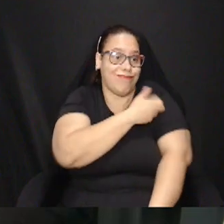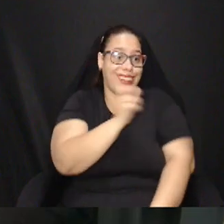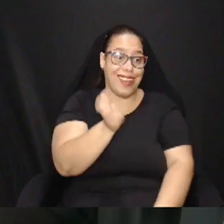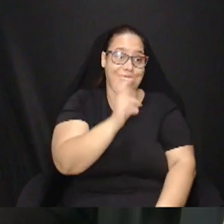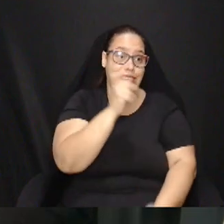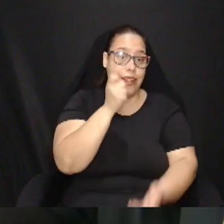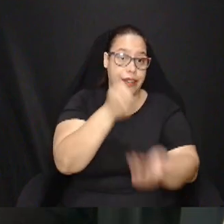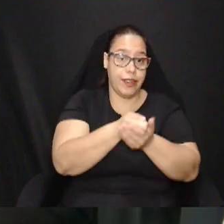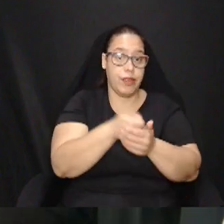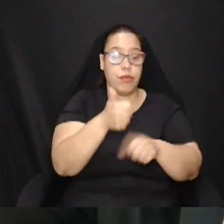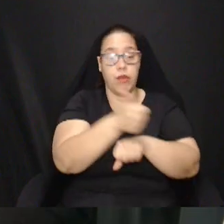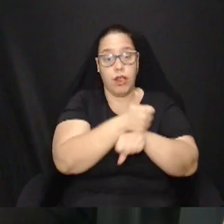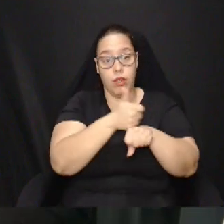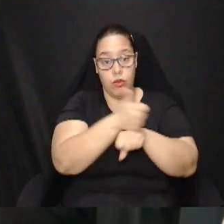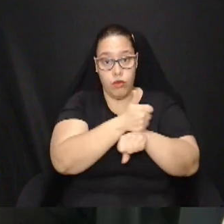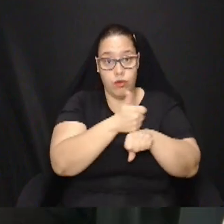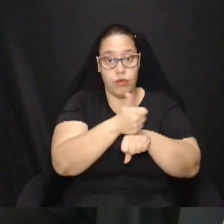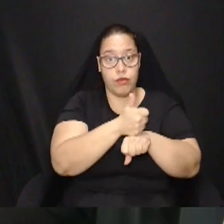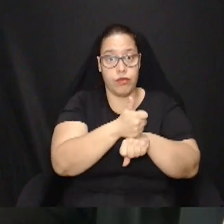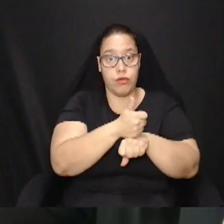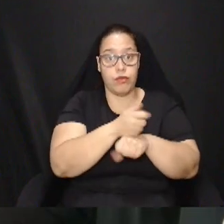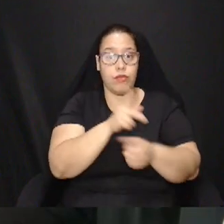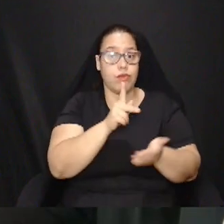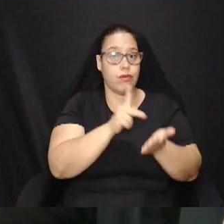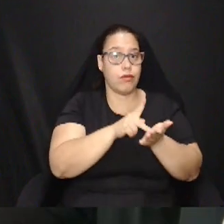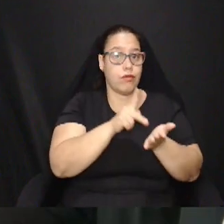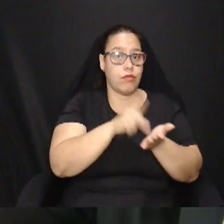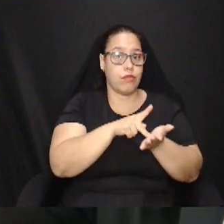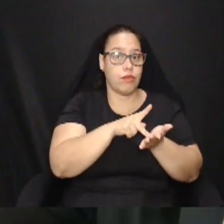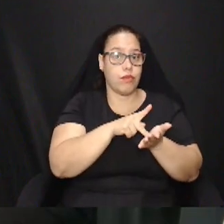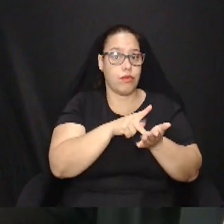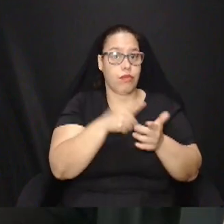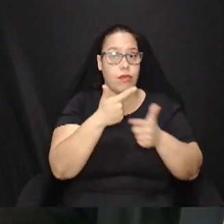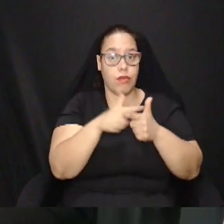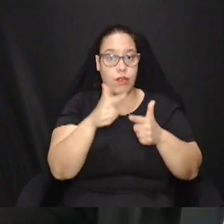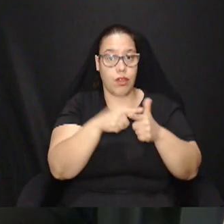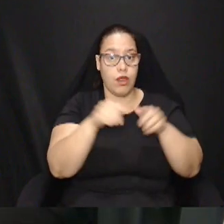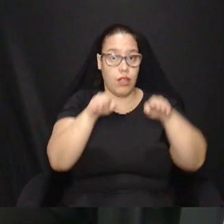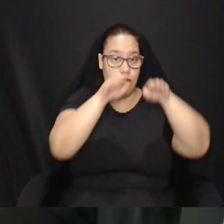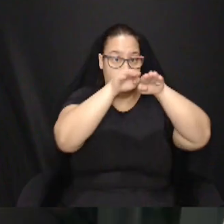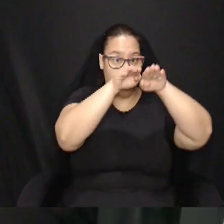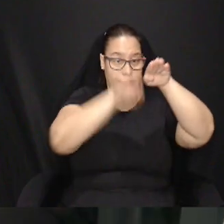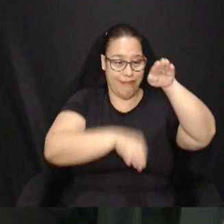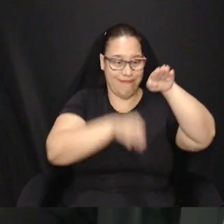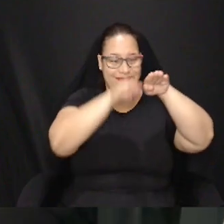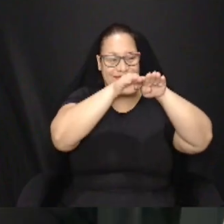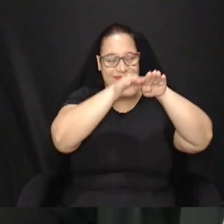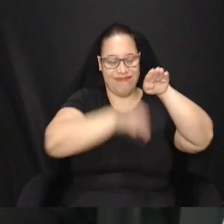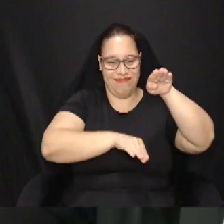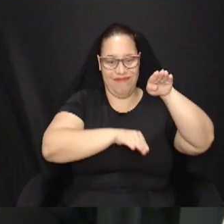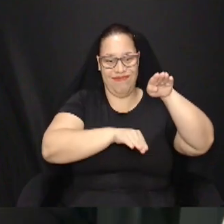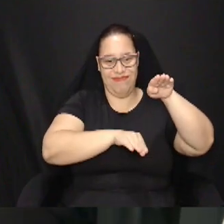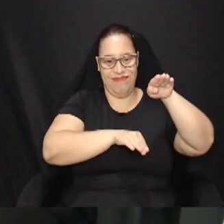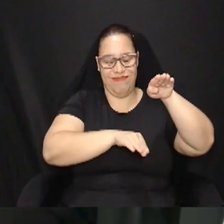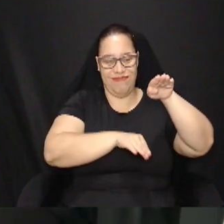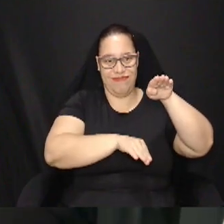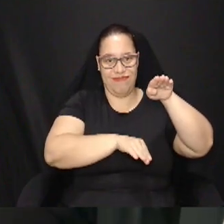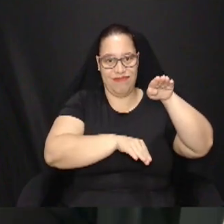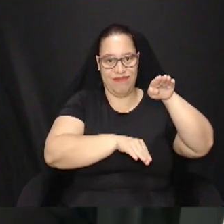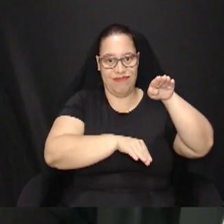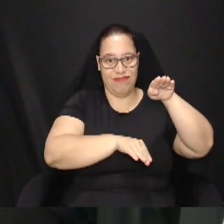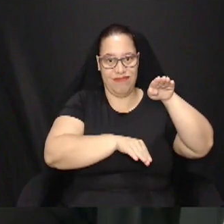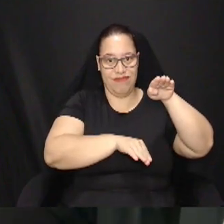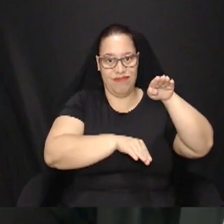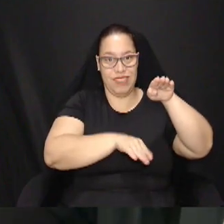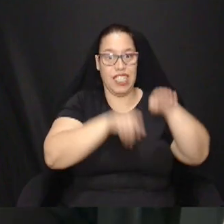profesionales. Entonces, na realidade, esto es un problema de inequidade. Esa mesma inequidade que na anticoncepção. Aquelas mulheres que